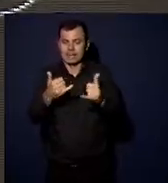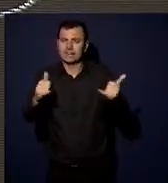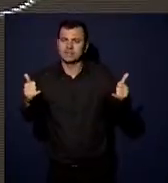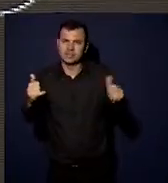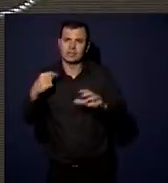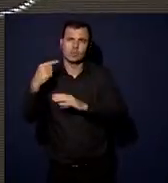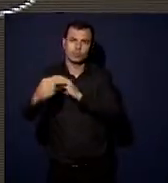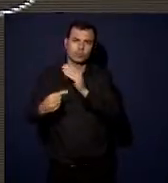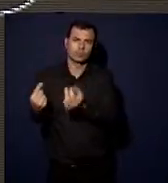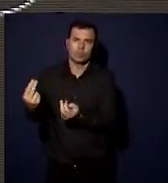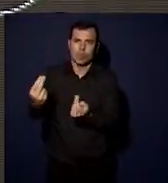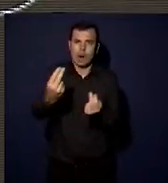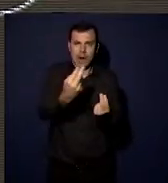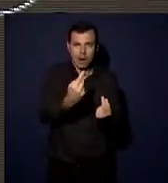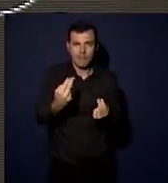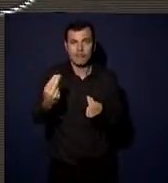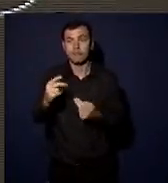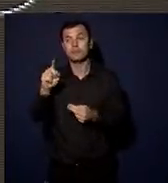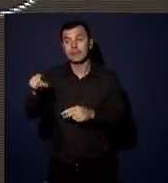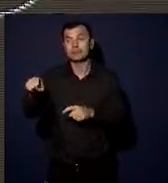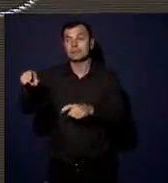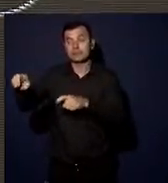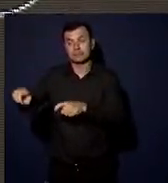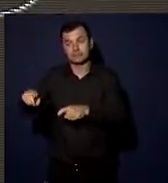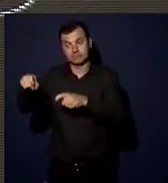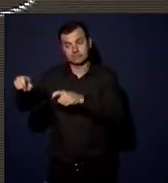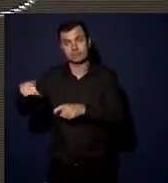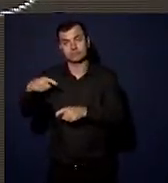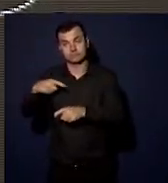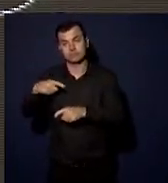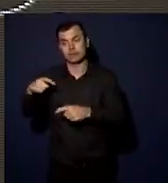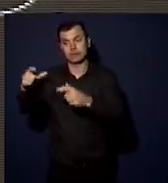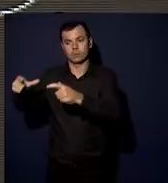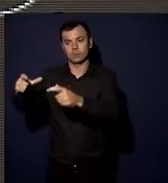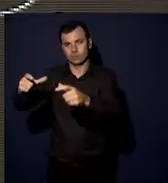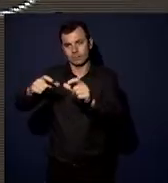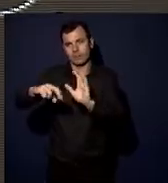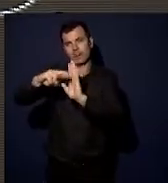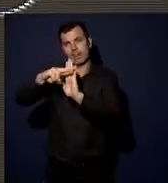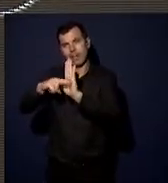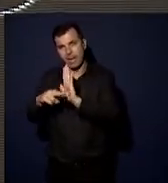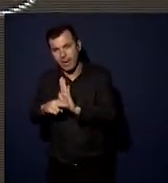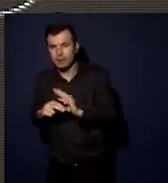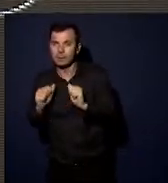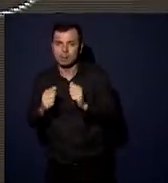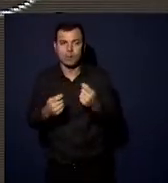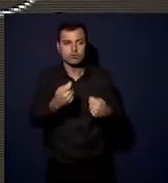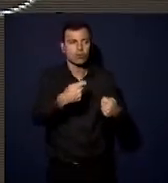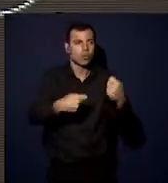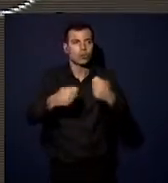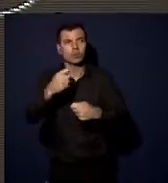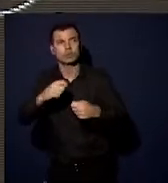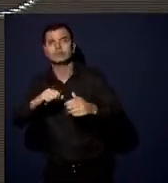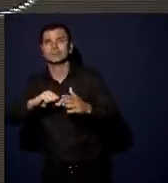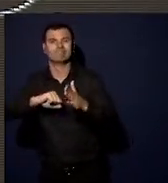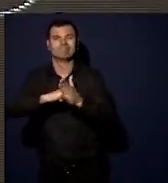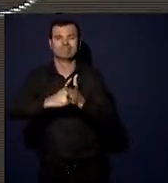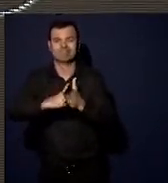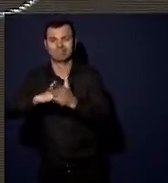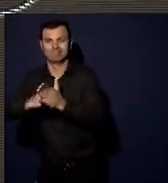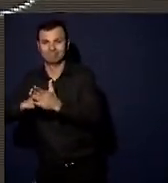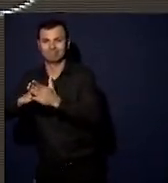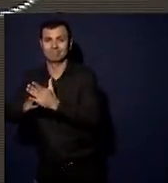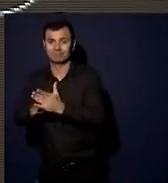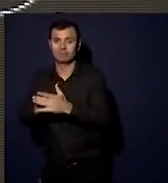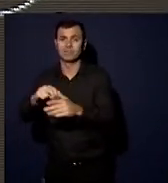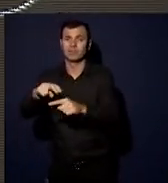Global o agrícola é muito mais local e trava as economias muito mais e se criou